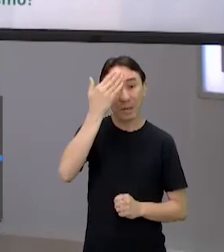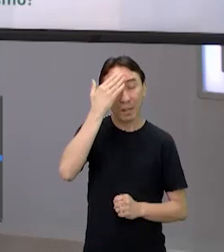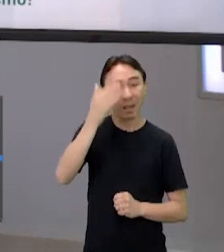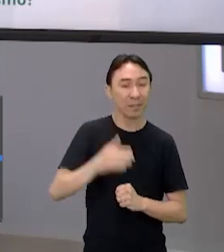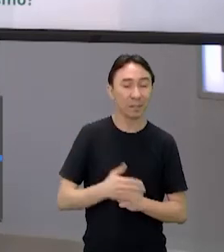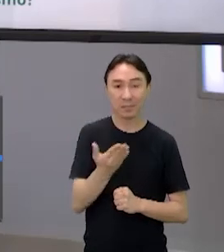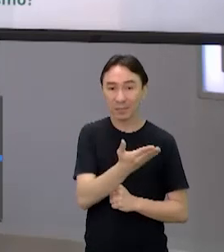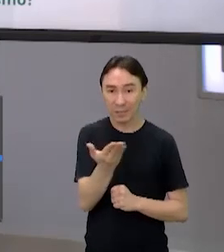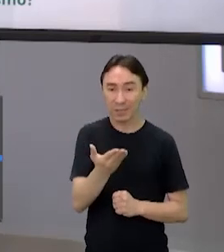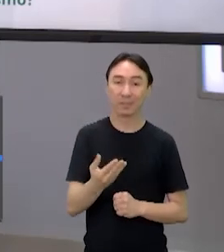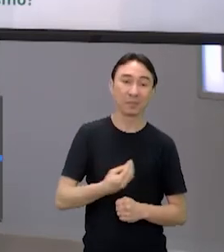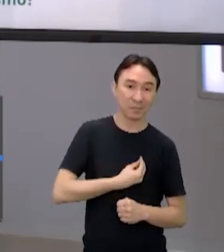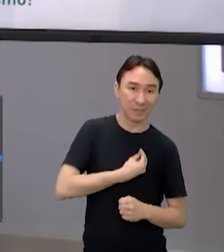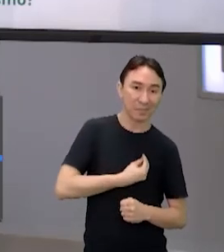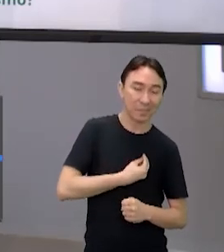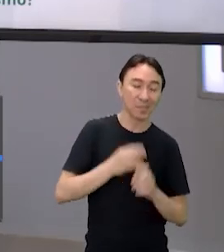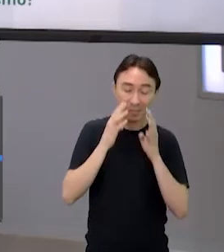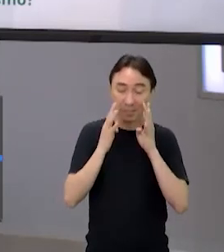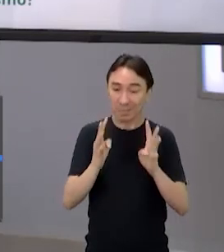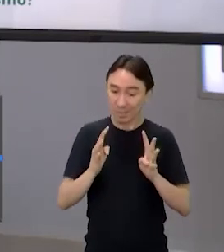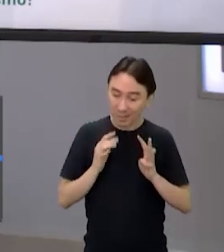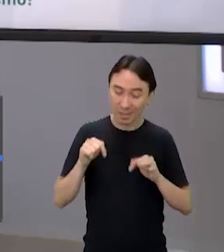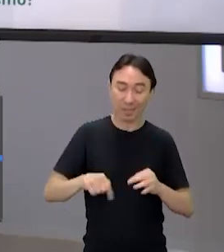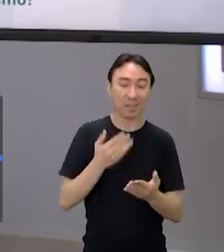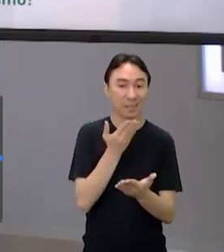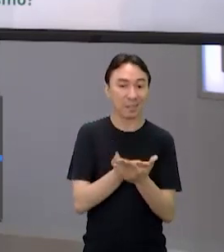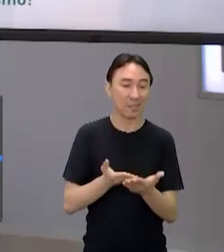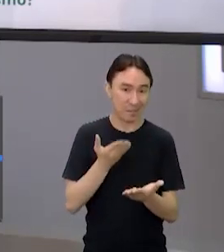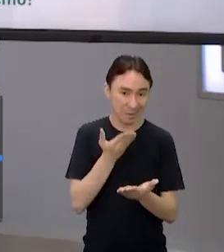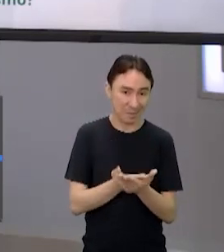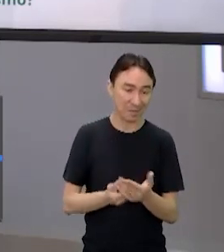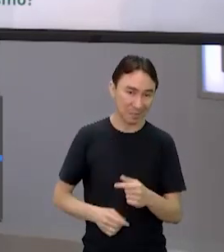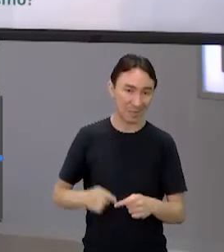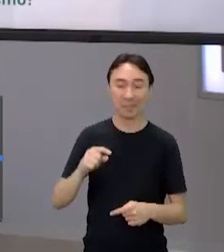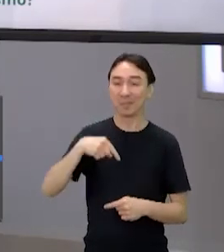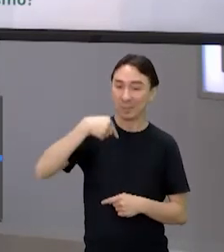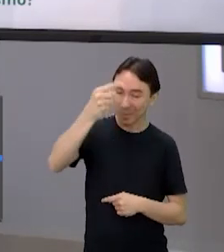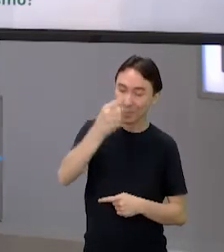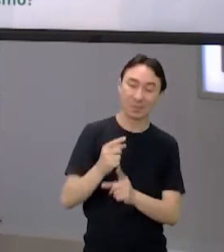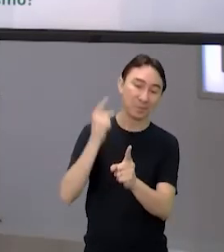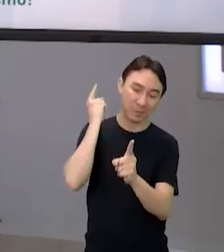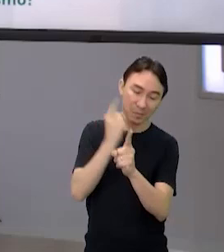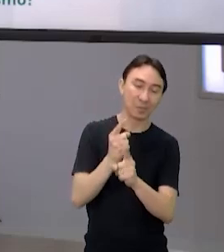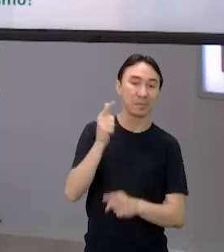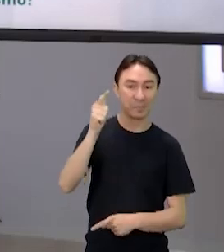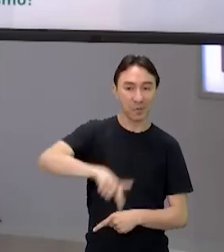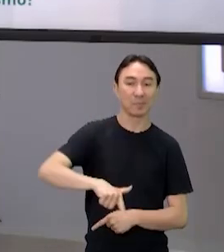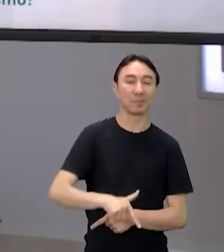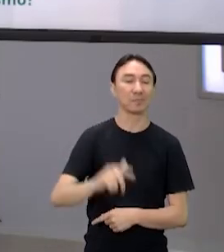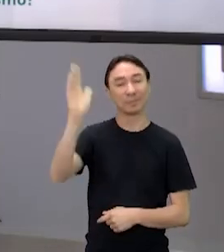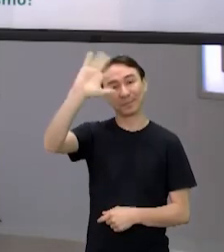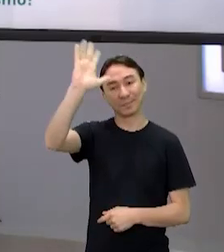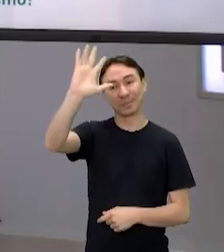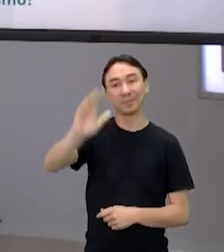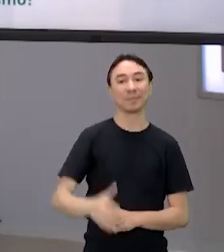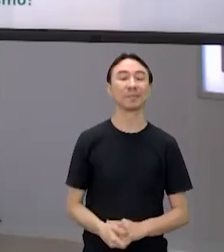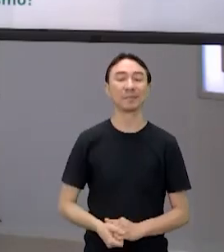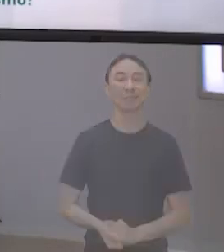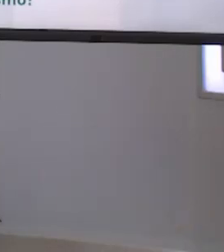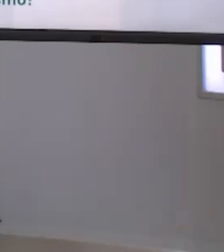pela presença de vocês na nossa aula. A gente se encontra numa próxima e até mais. Tchau, tchau, gente.